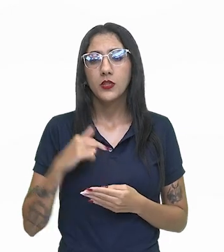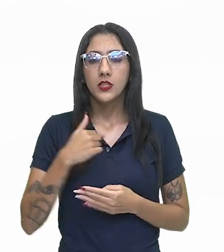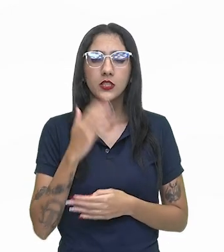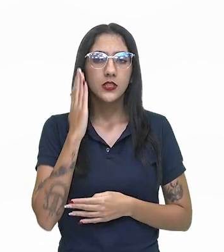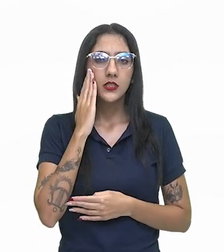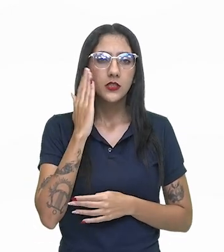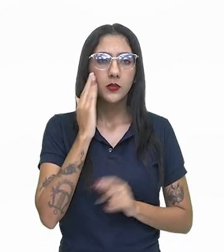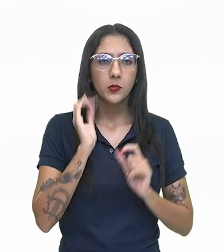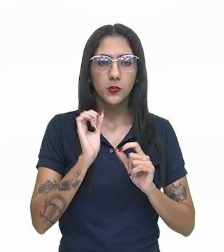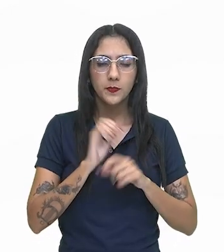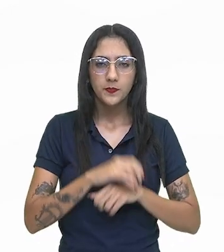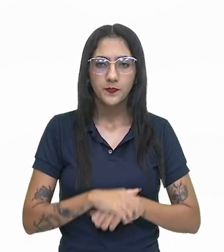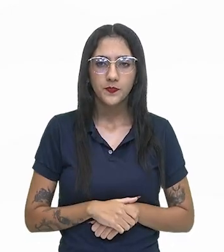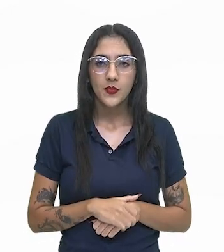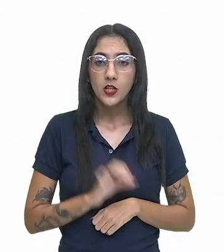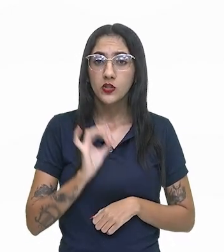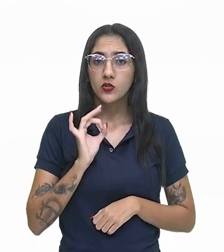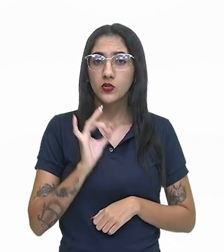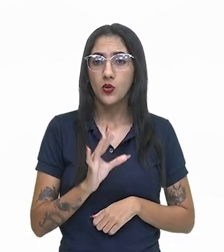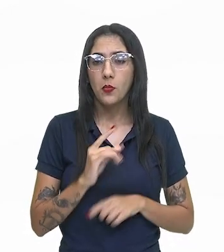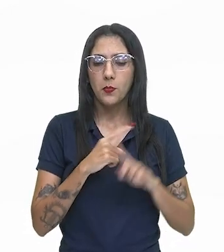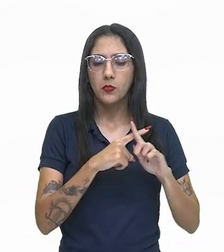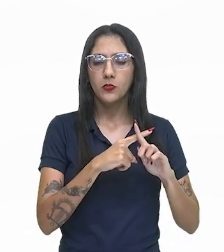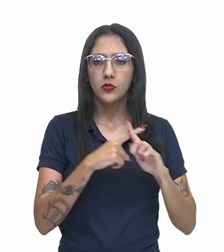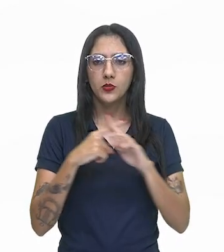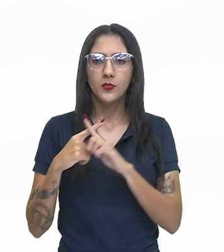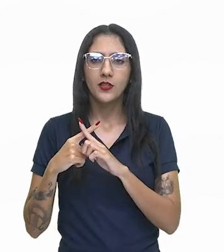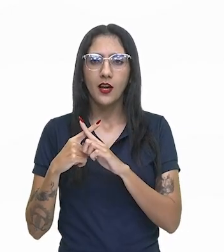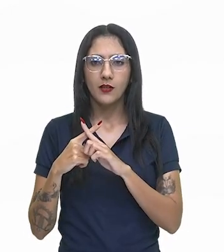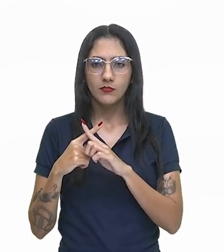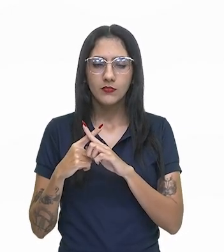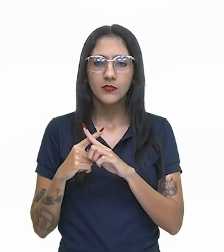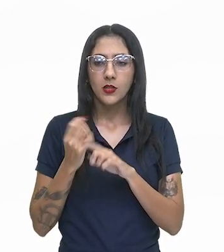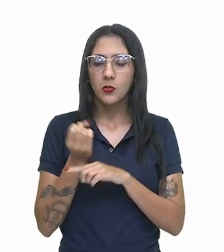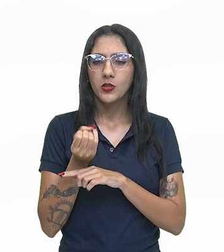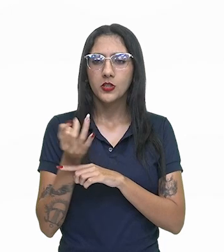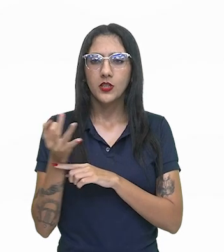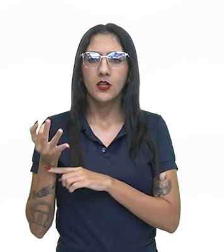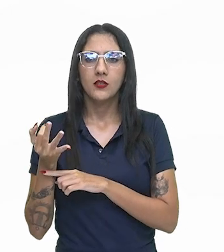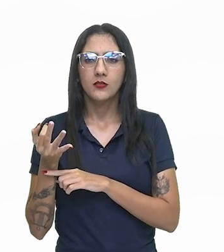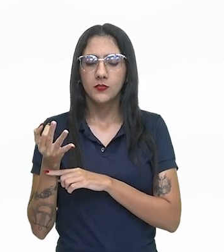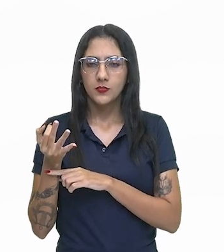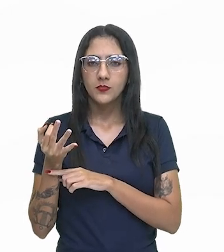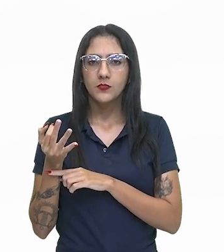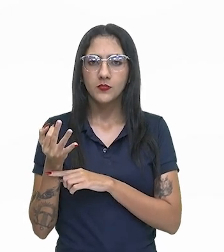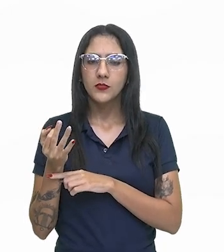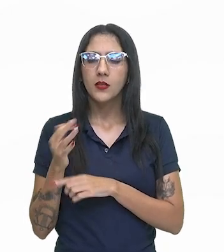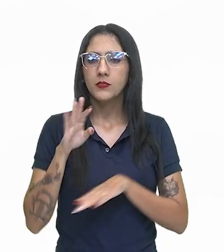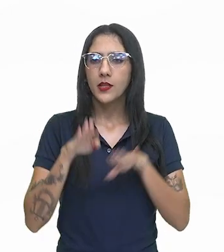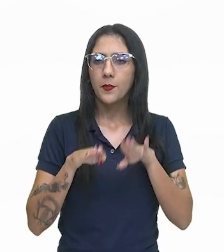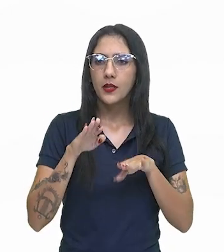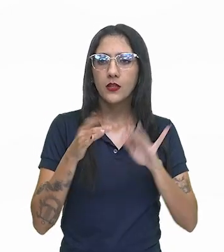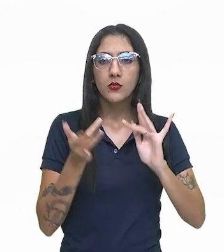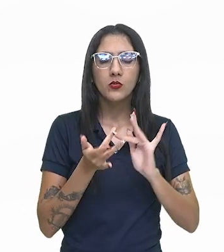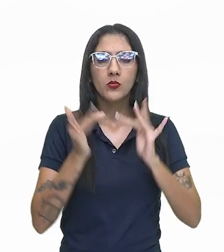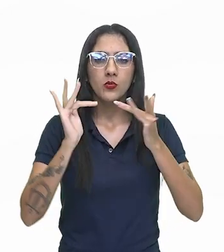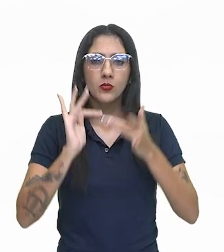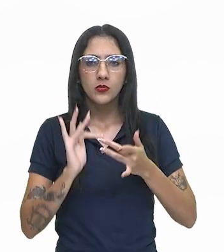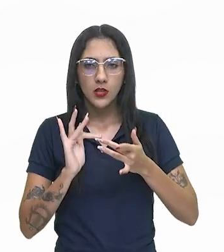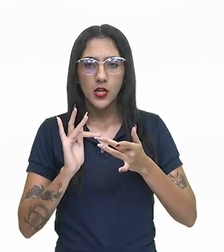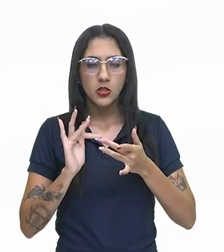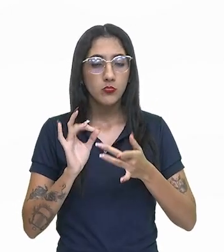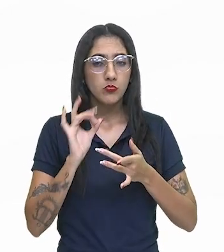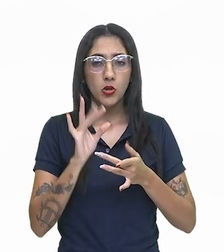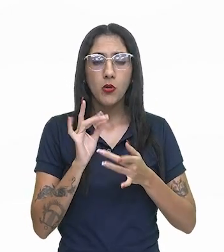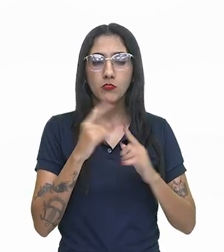que basta a gente multiplicar ali as possibilidades, né? Para cada ocasião, multiplica